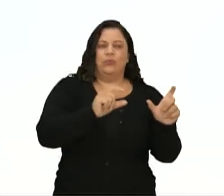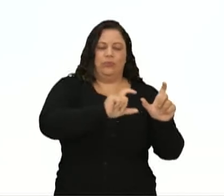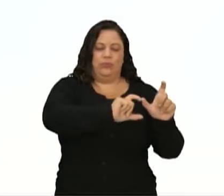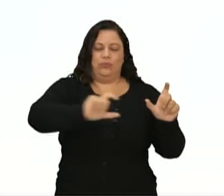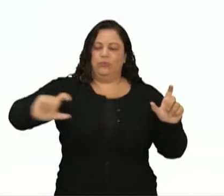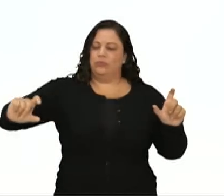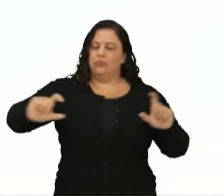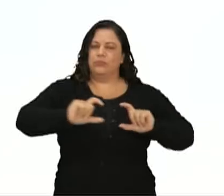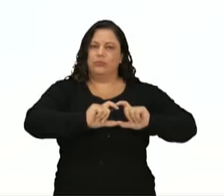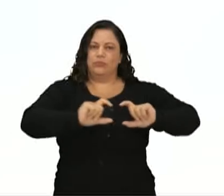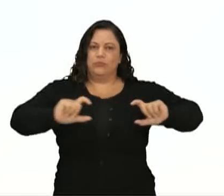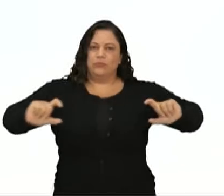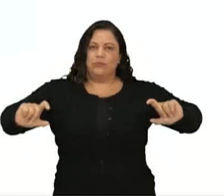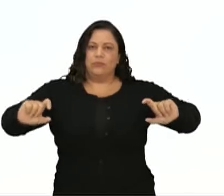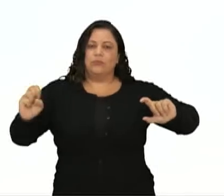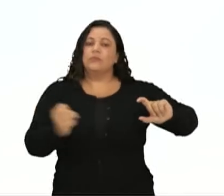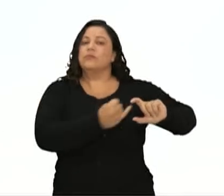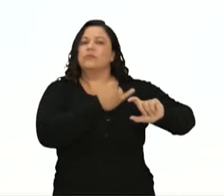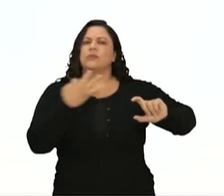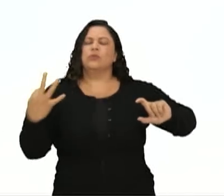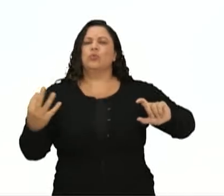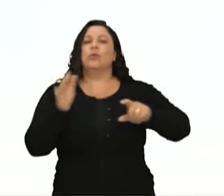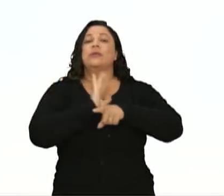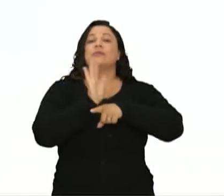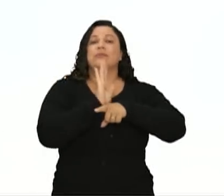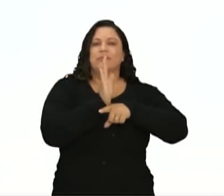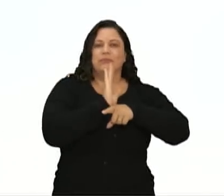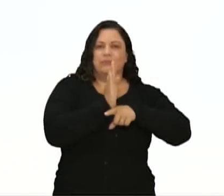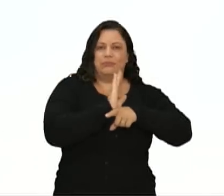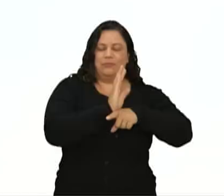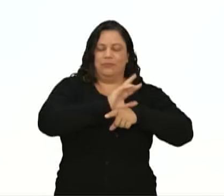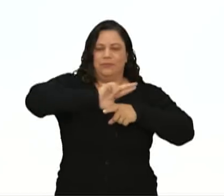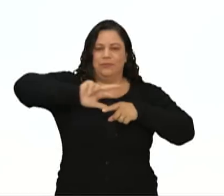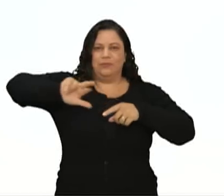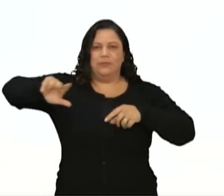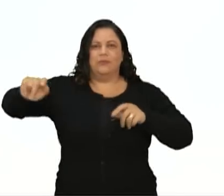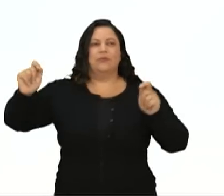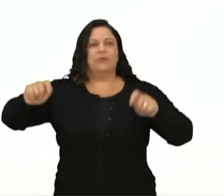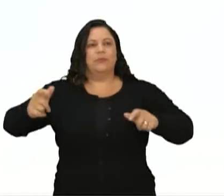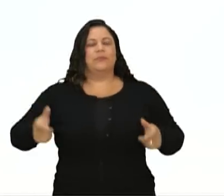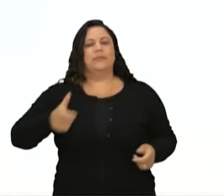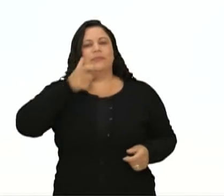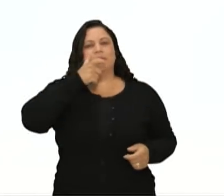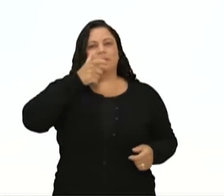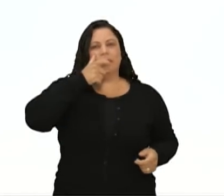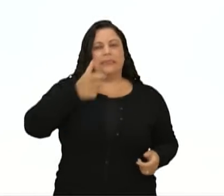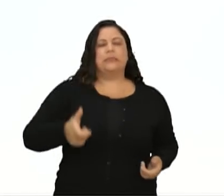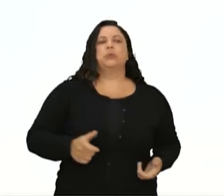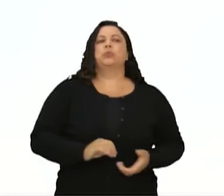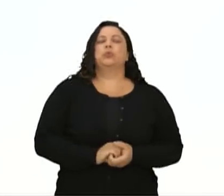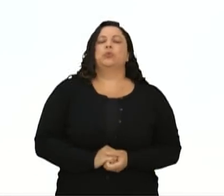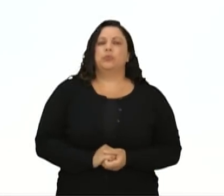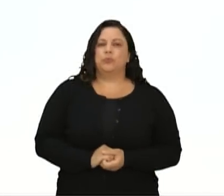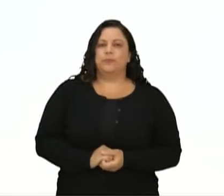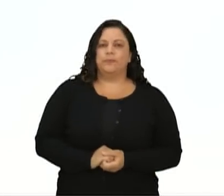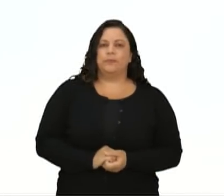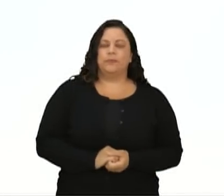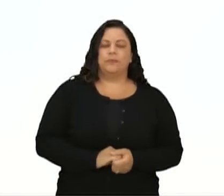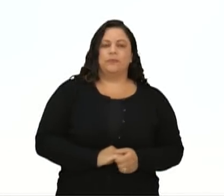eixo horizontal, o número de filmes que foram assistidos. A média de número de